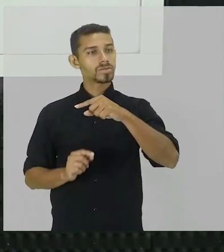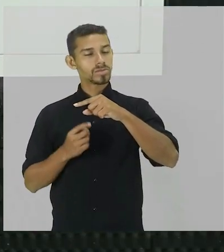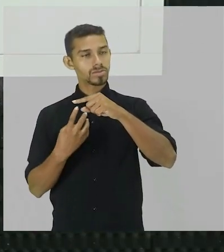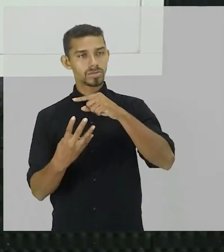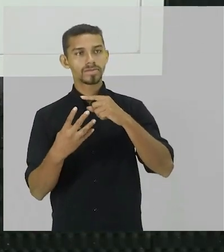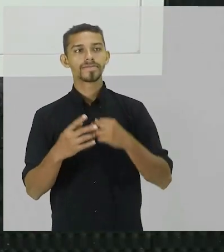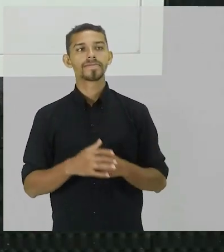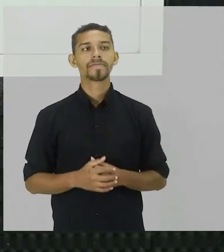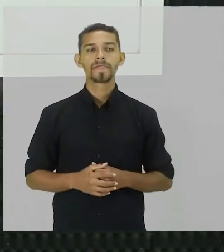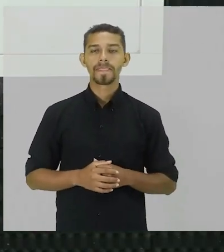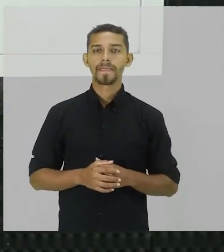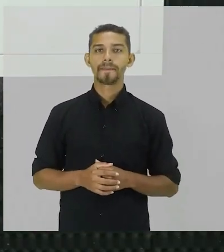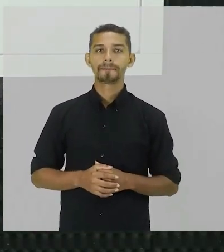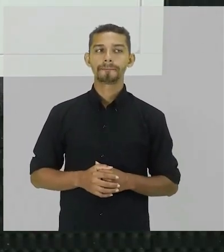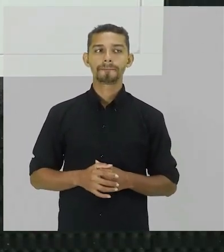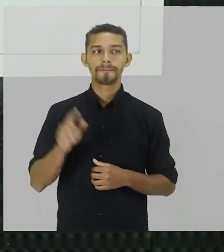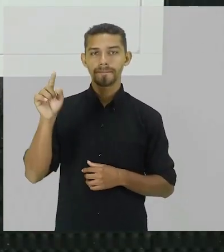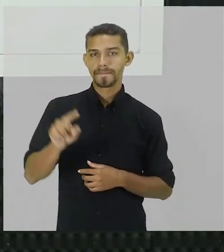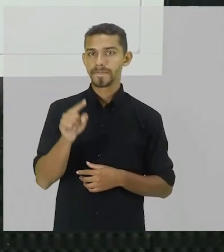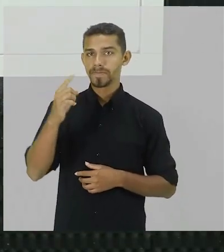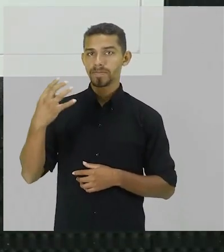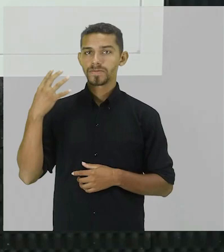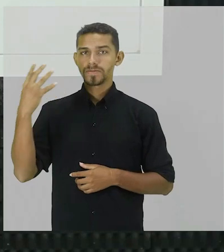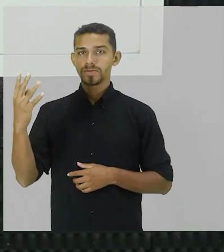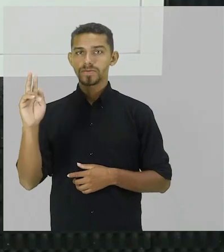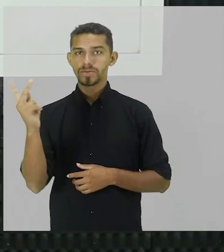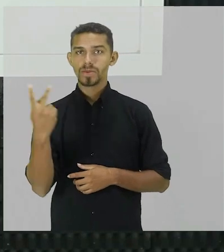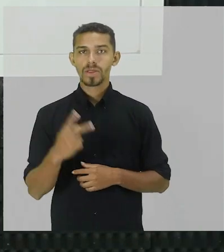Certo? Então, a gente pode fazer agora aqui, ó,